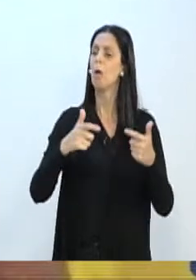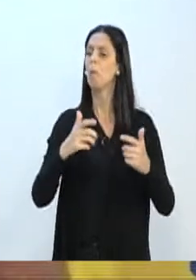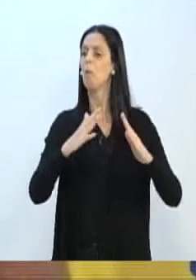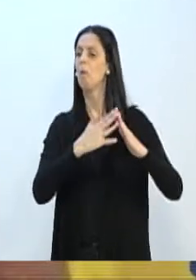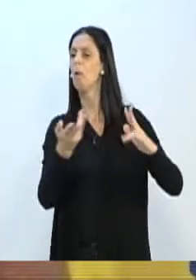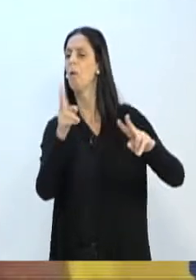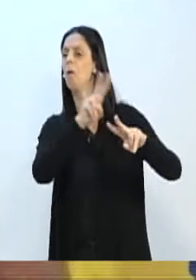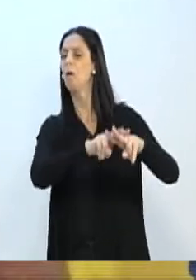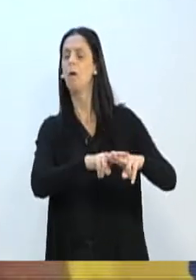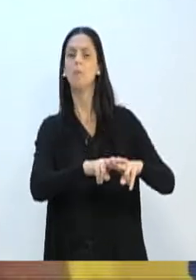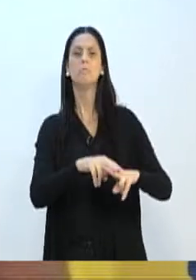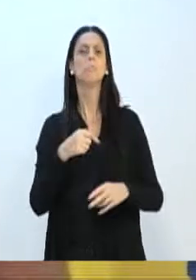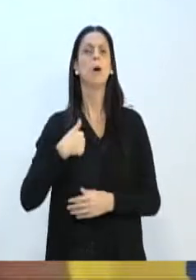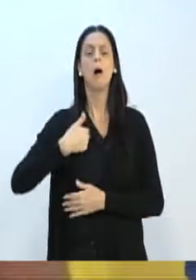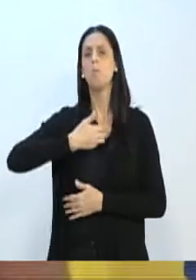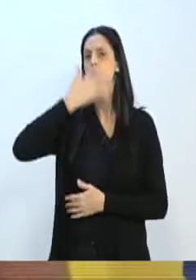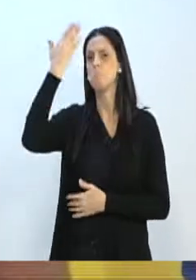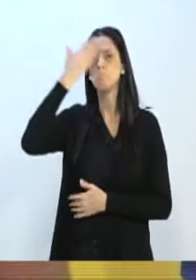caindo